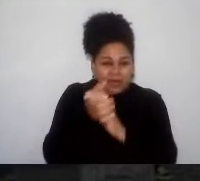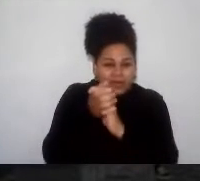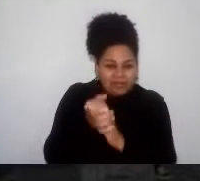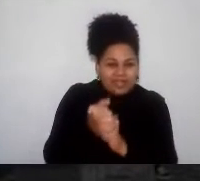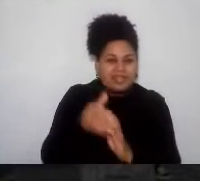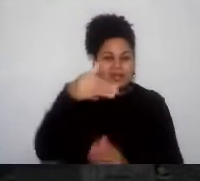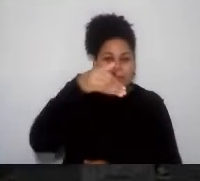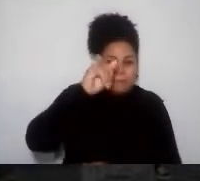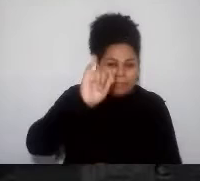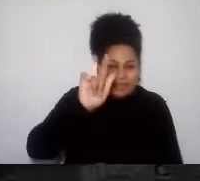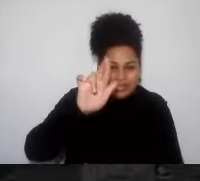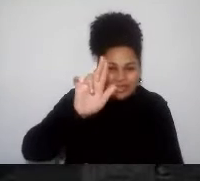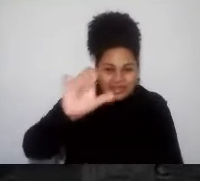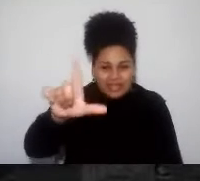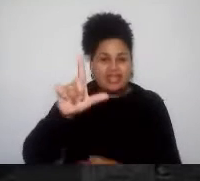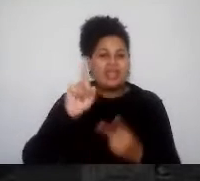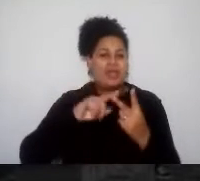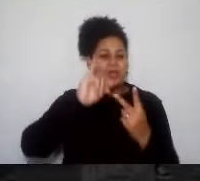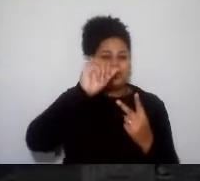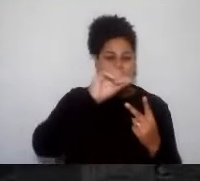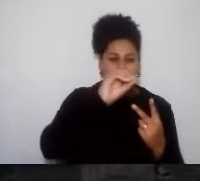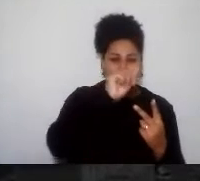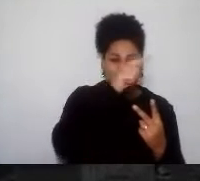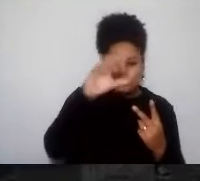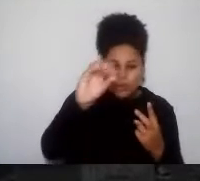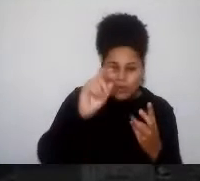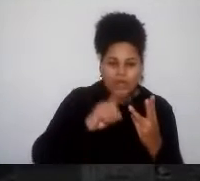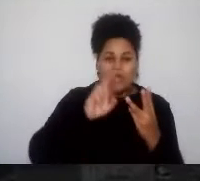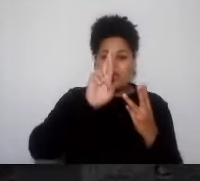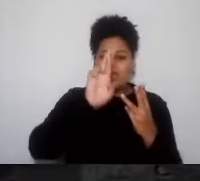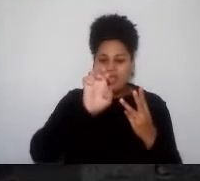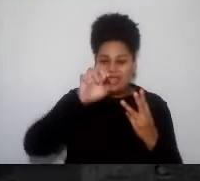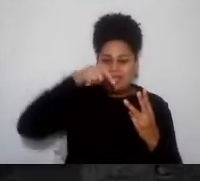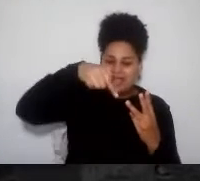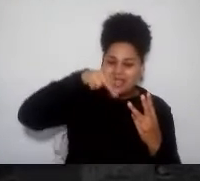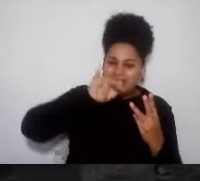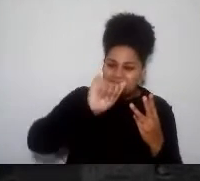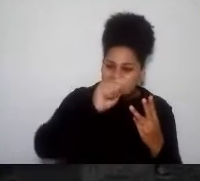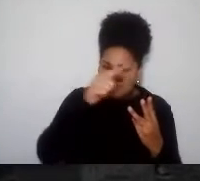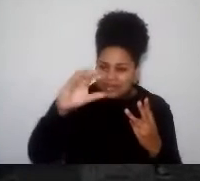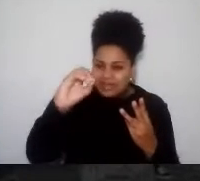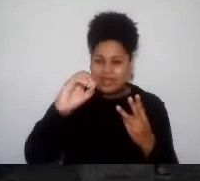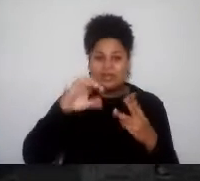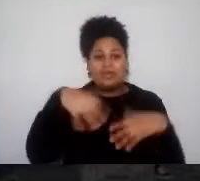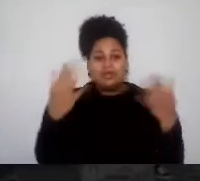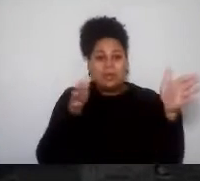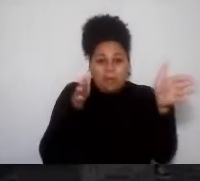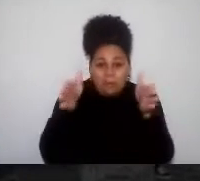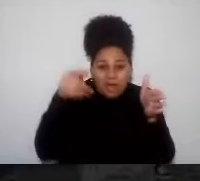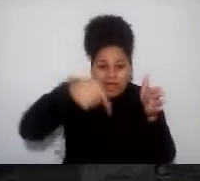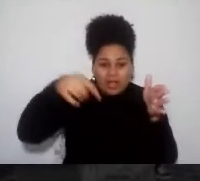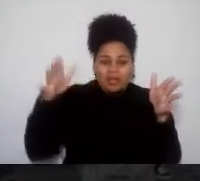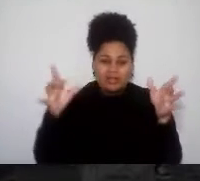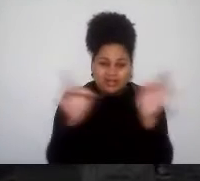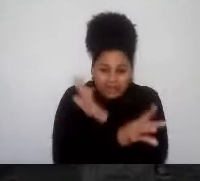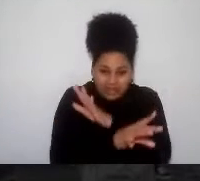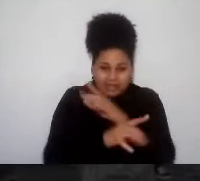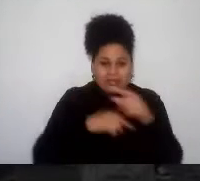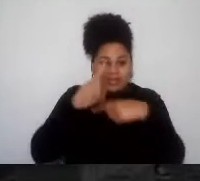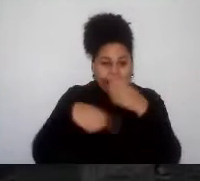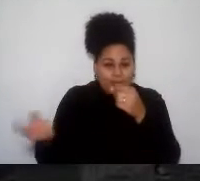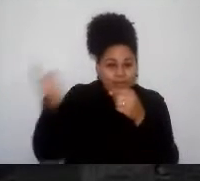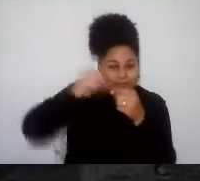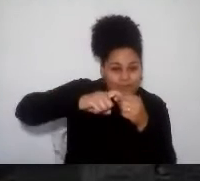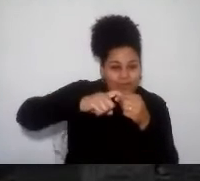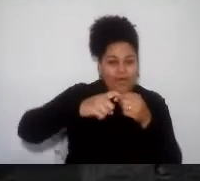companheiro Miguel, companheiro João Guilherme, companheiro Requião. E, Gilson, vamos encerrar esse bloco, mas depois a gente vai voltar aqui, então, para as